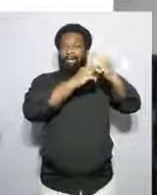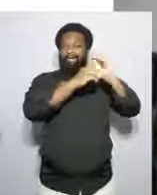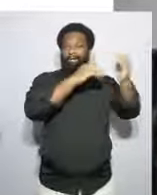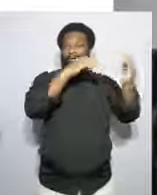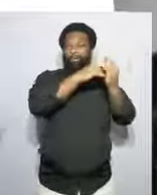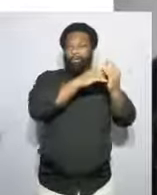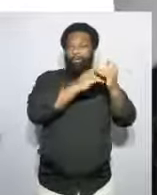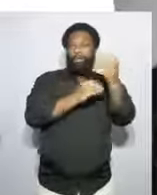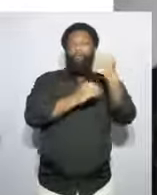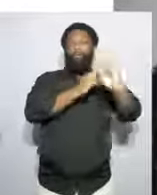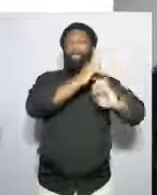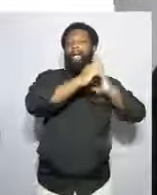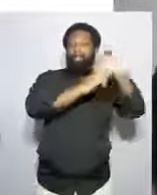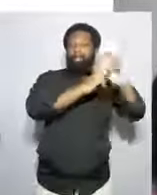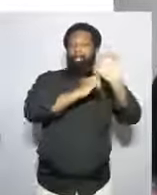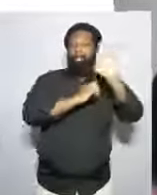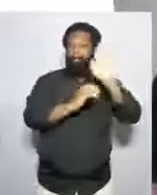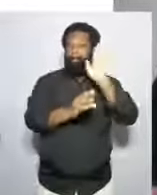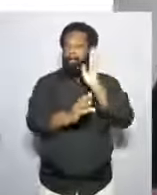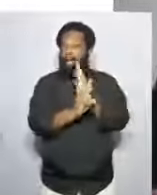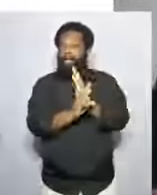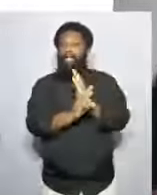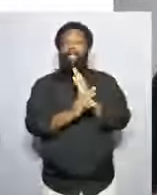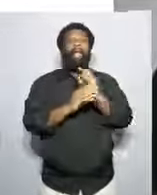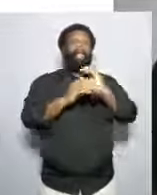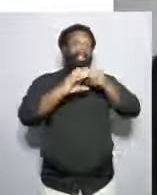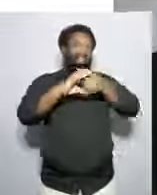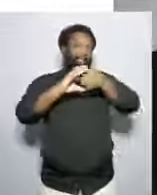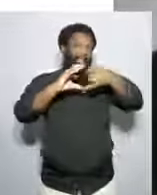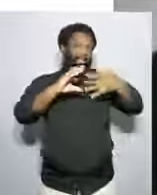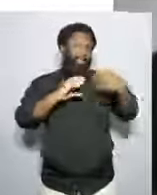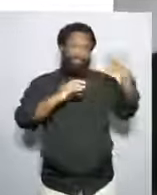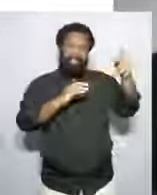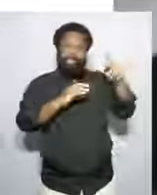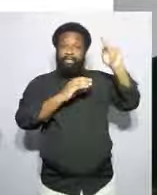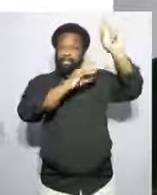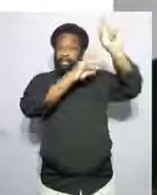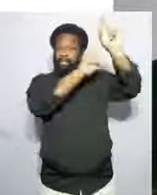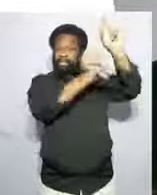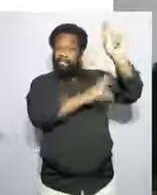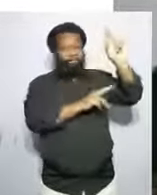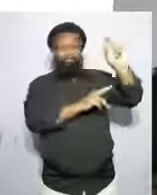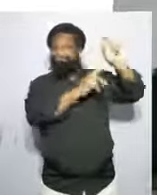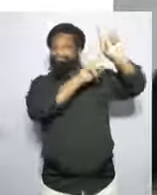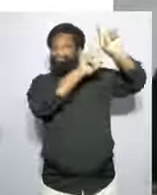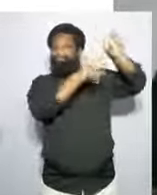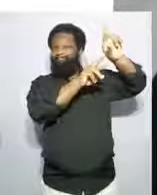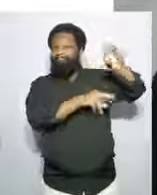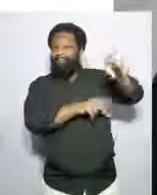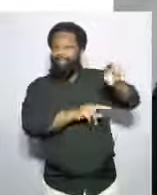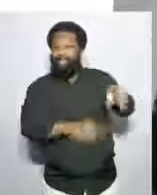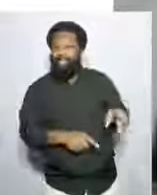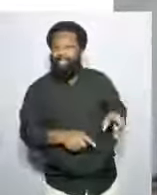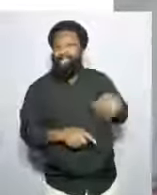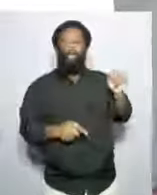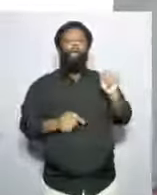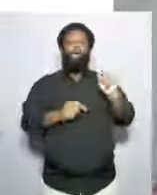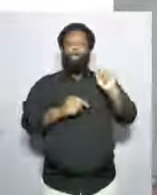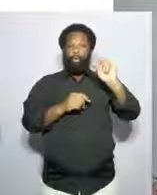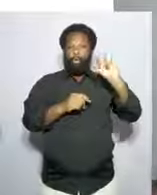as propriedades dele são totalmente diferentes de qualquer outra família. Então, na verdade, ele